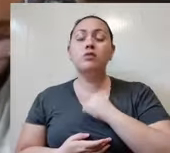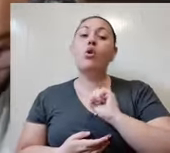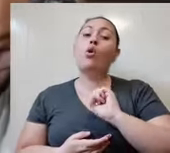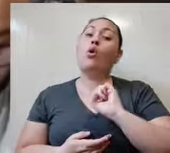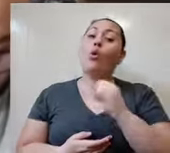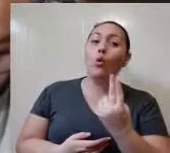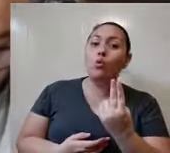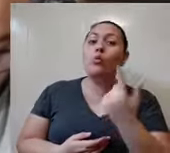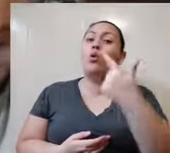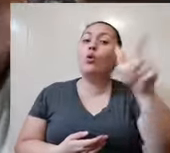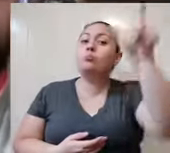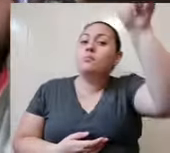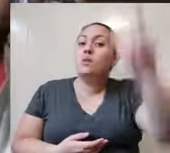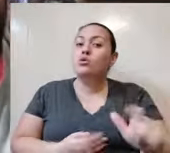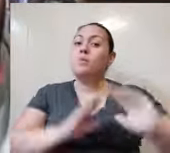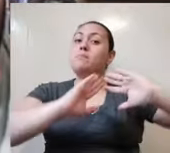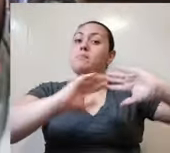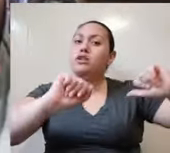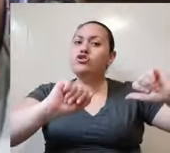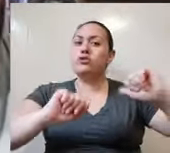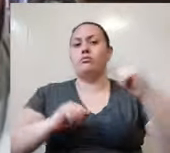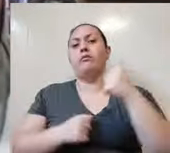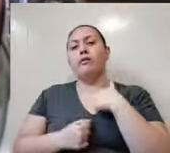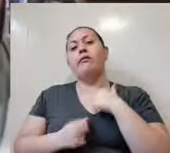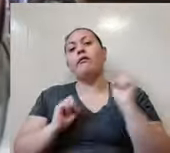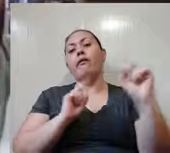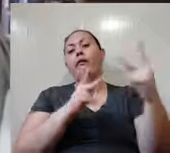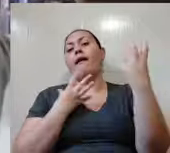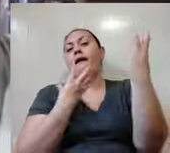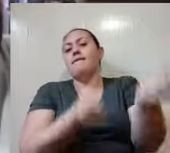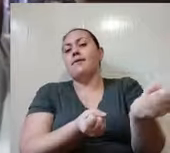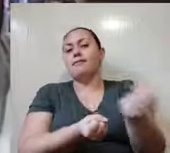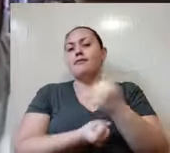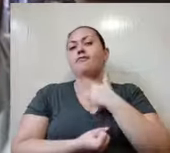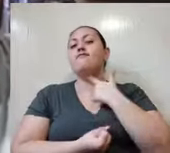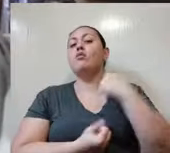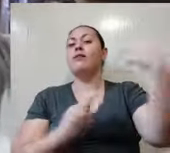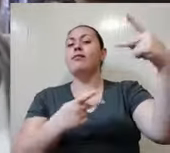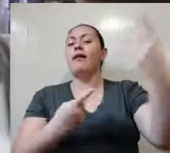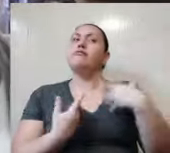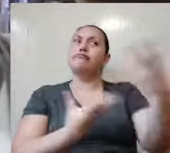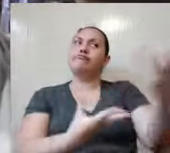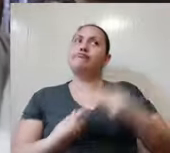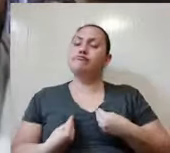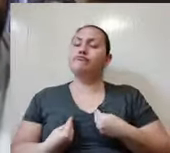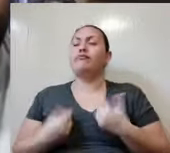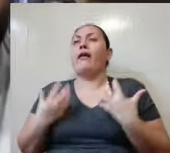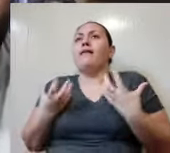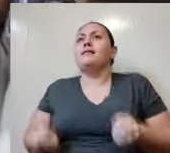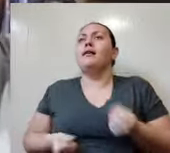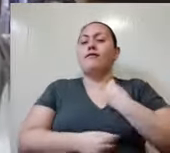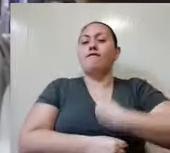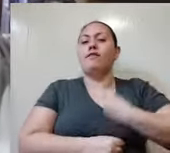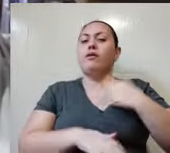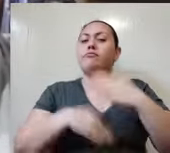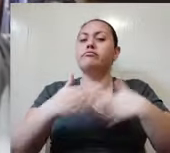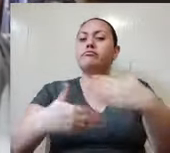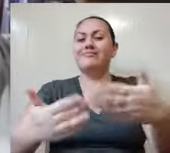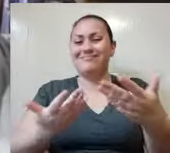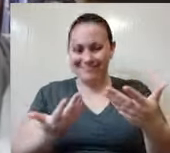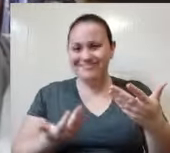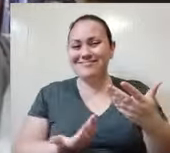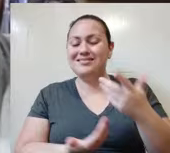a ver com as expectativas que outras pessoas pensam e gostariam e queriam, ou para si, ou para mim mesmo. Bom, Sim. acho que